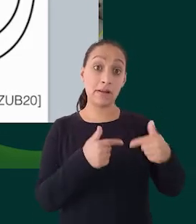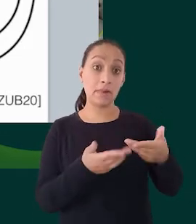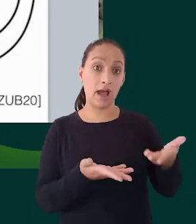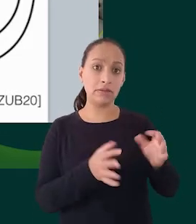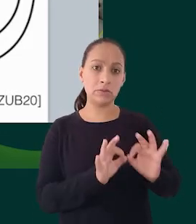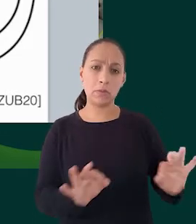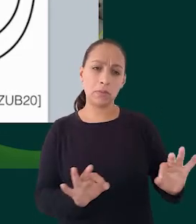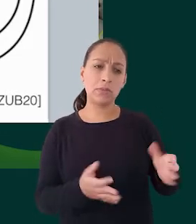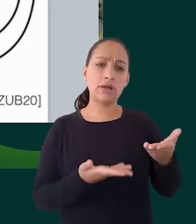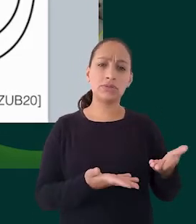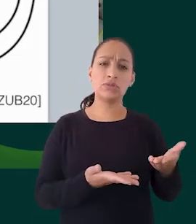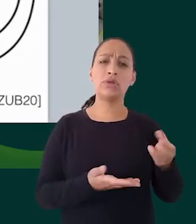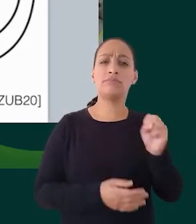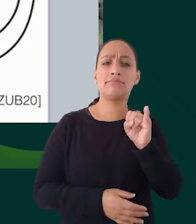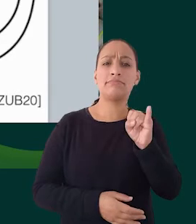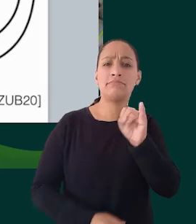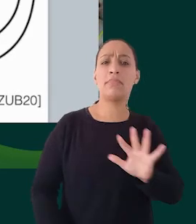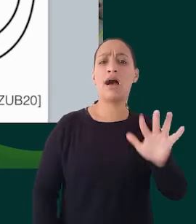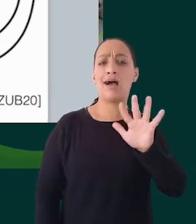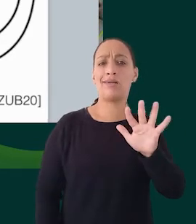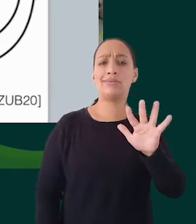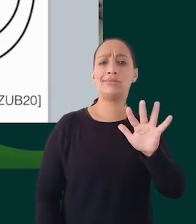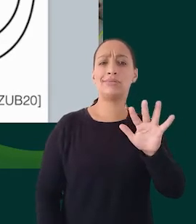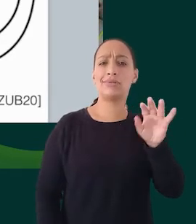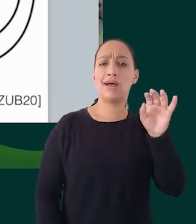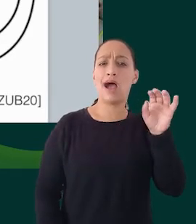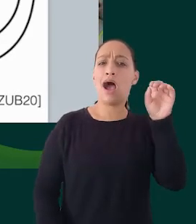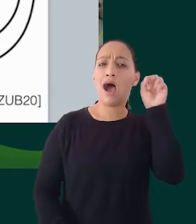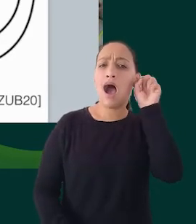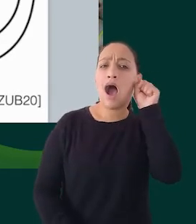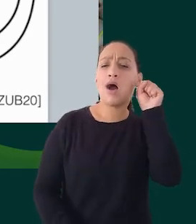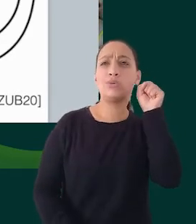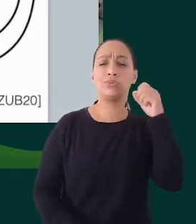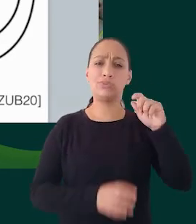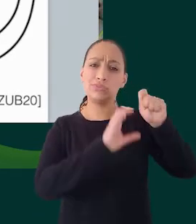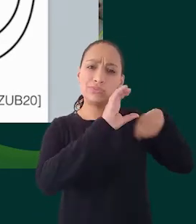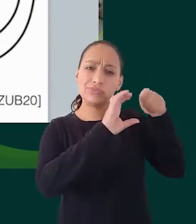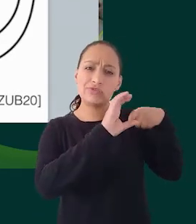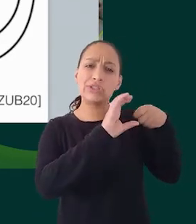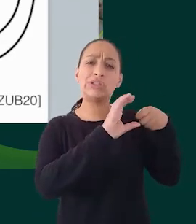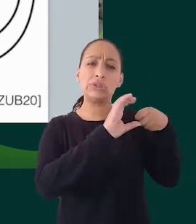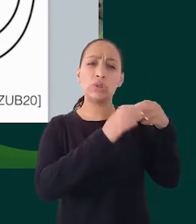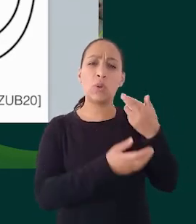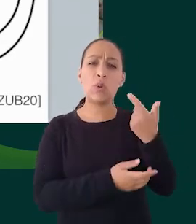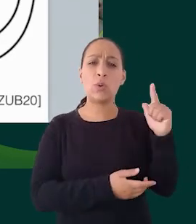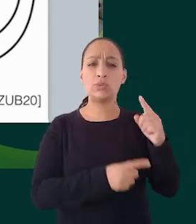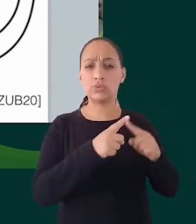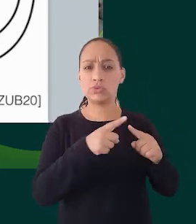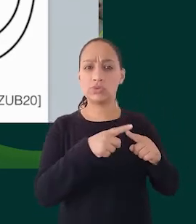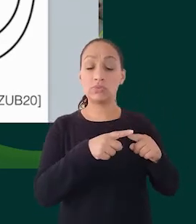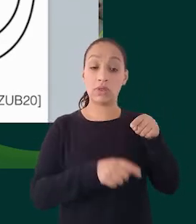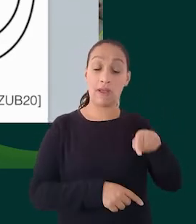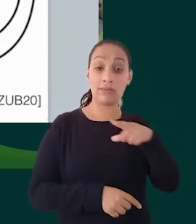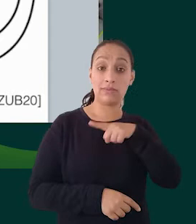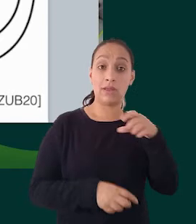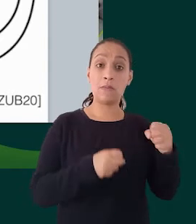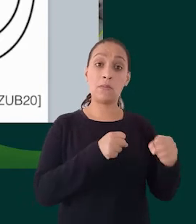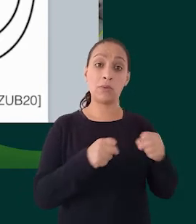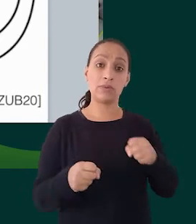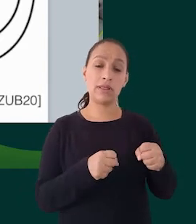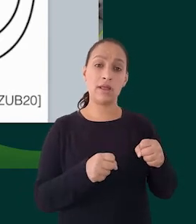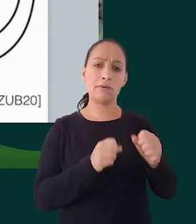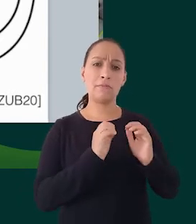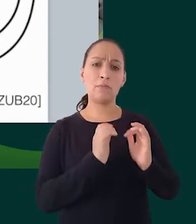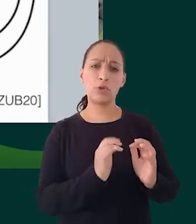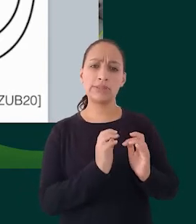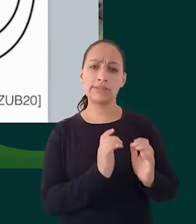vídeo, dentre outras coisas, porque elas têm um poder de processamento muito bom, um poder